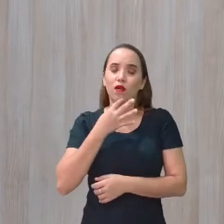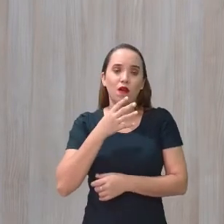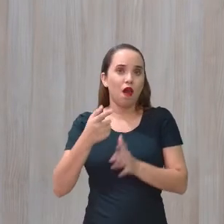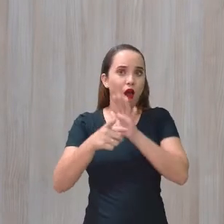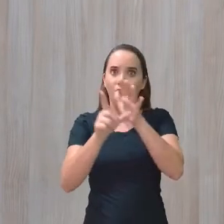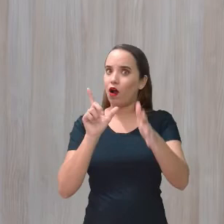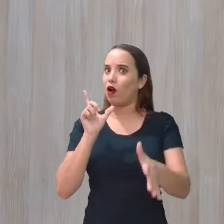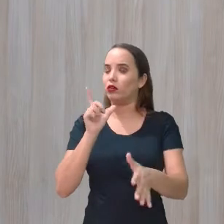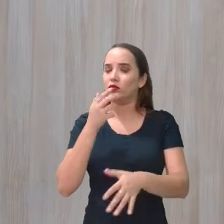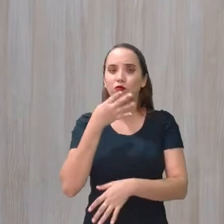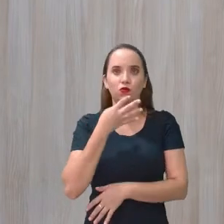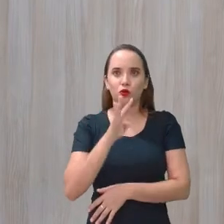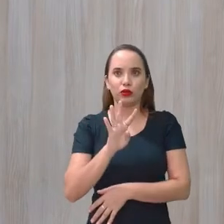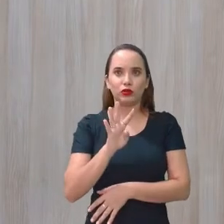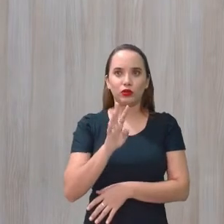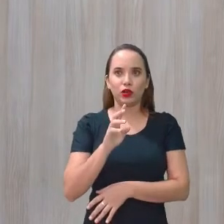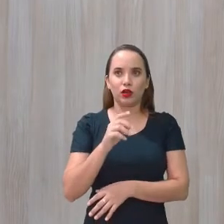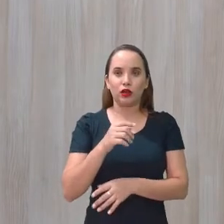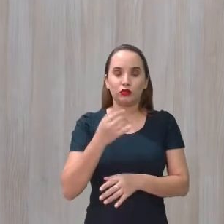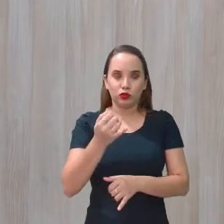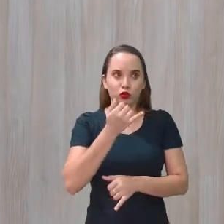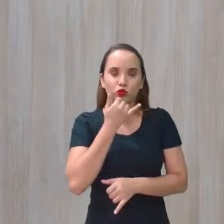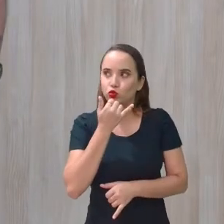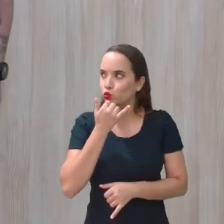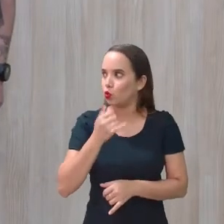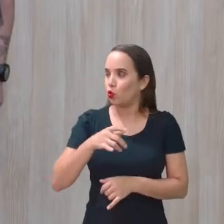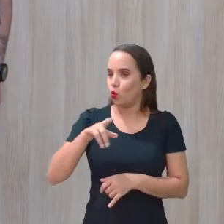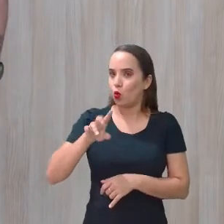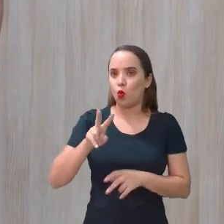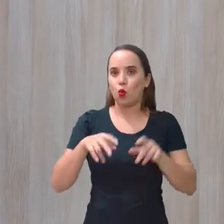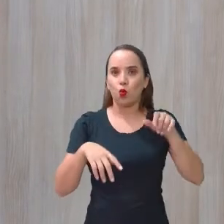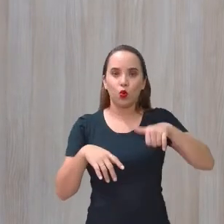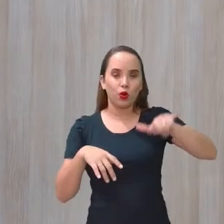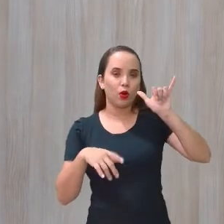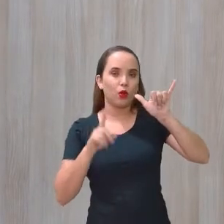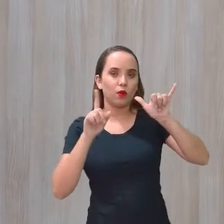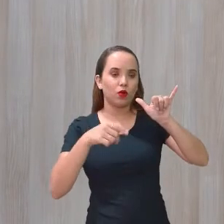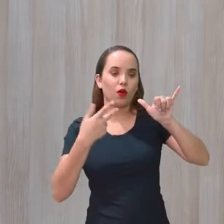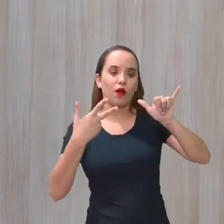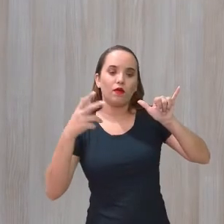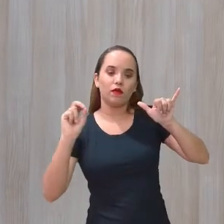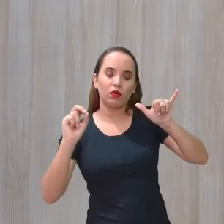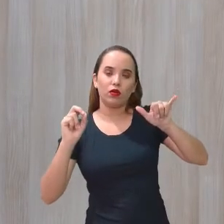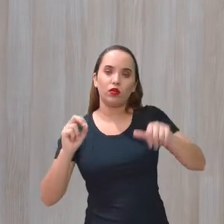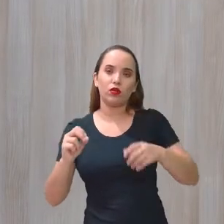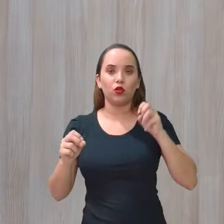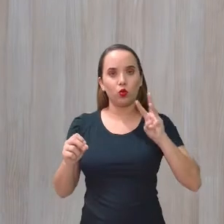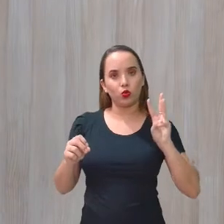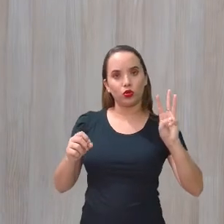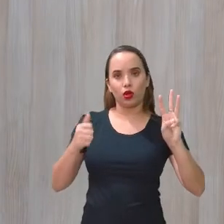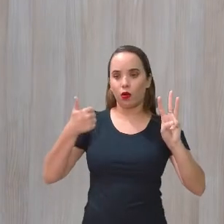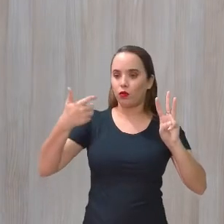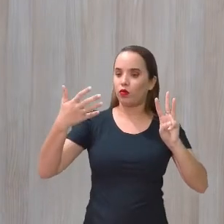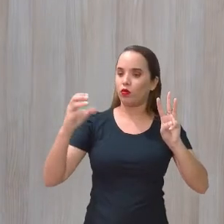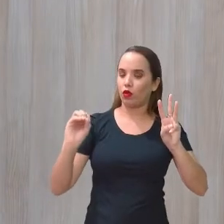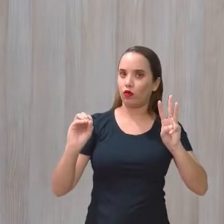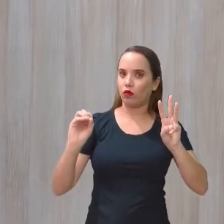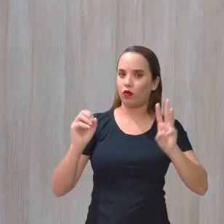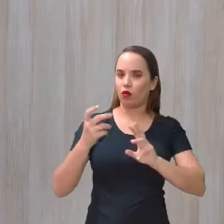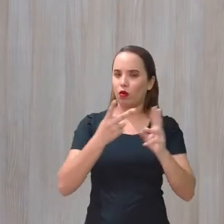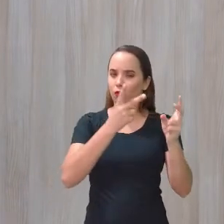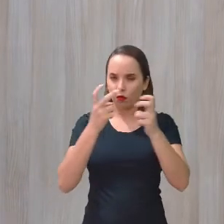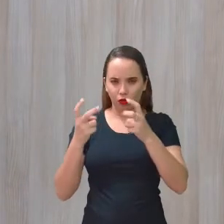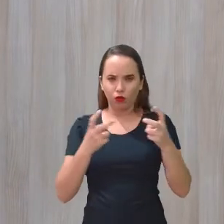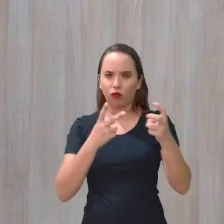é igual a 20, desculpe, o Y é igual a 20 e o W é igual a 10. Perceba que essa